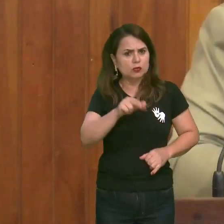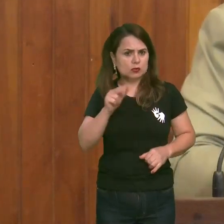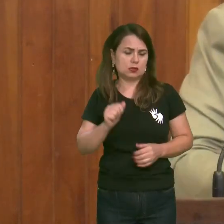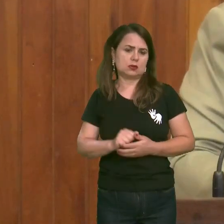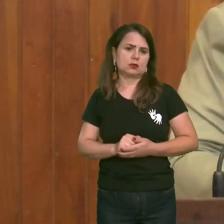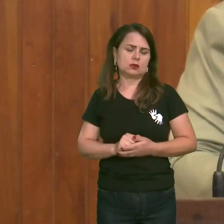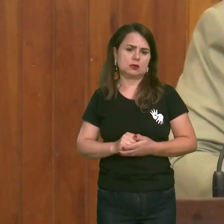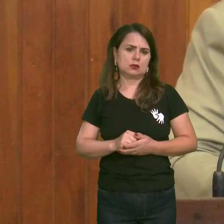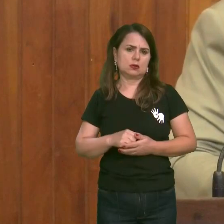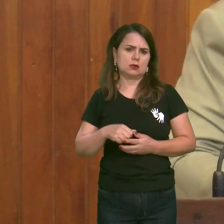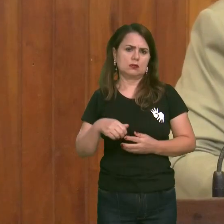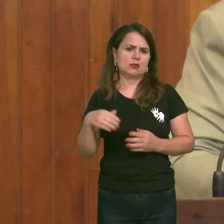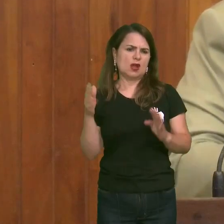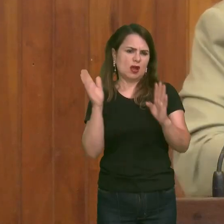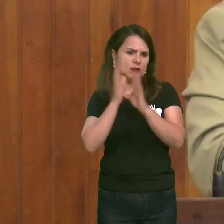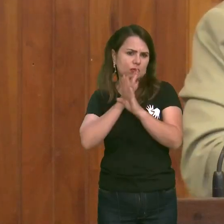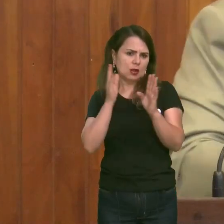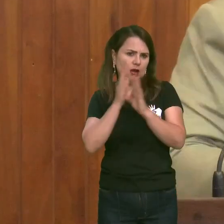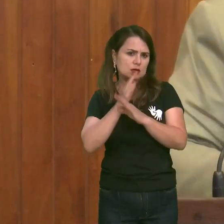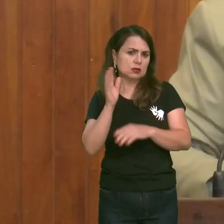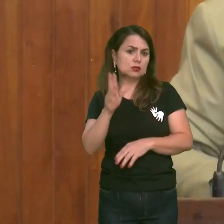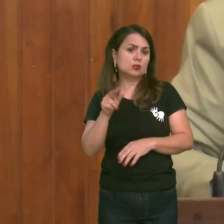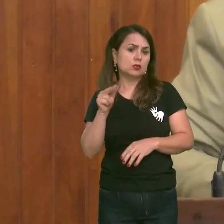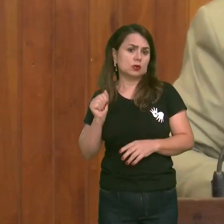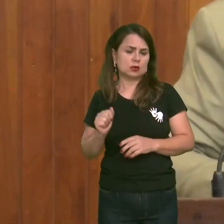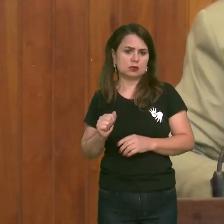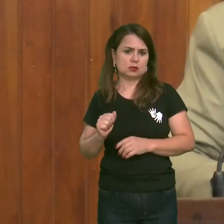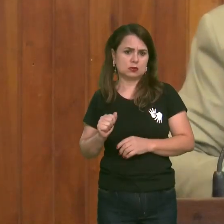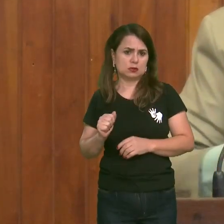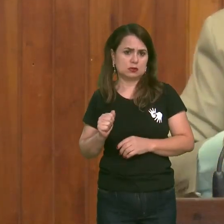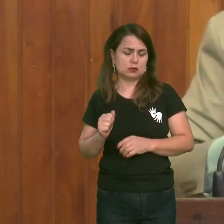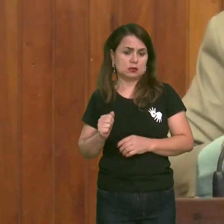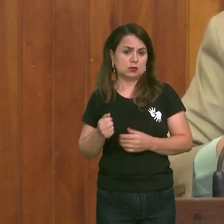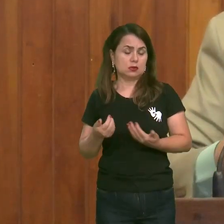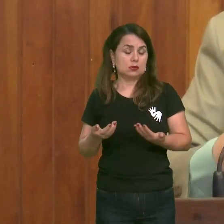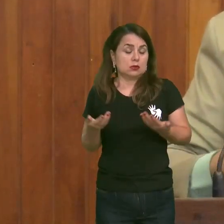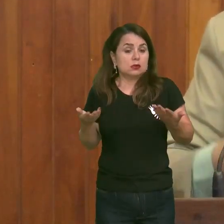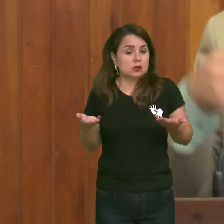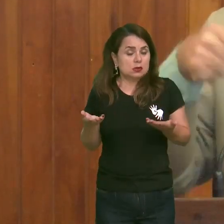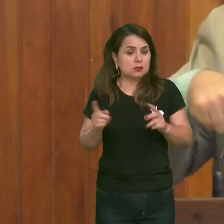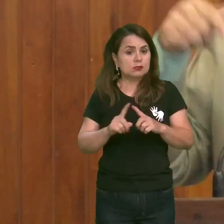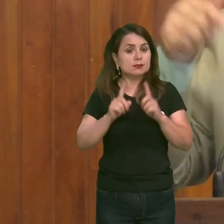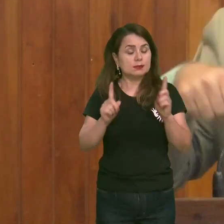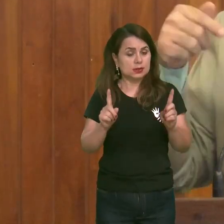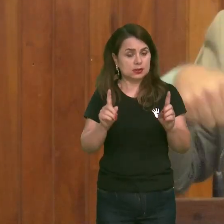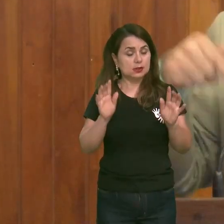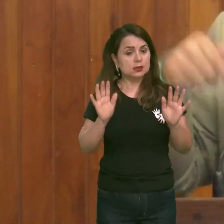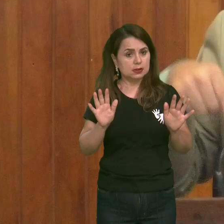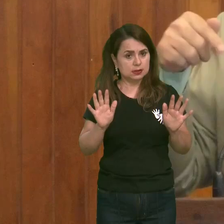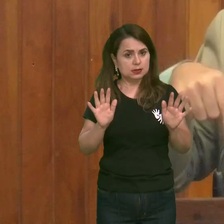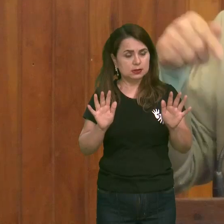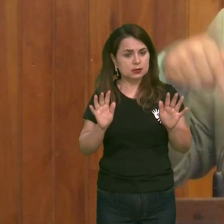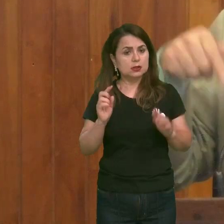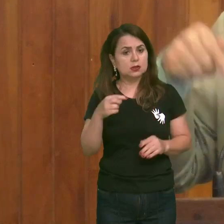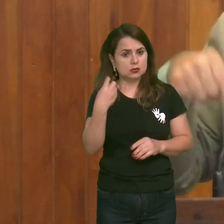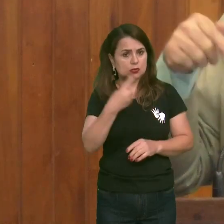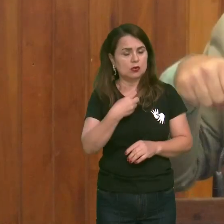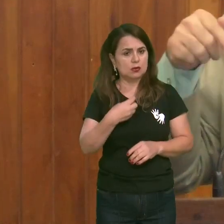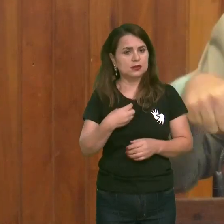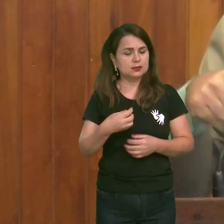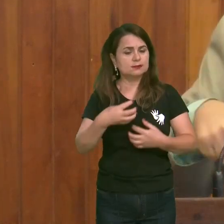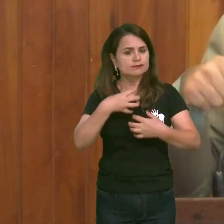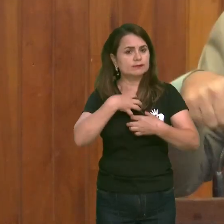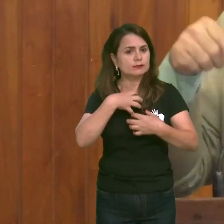ele disse a verdade e tenho certeza também que nunca presenciou mas nós sentimos na pele